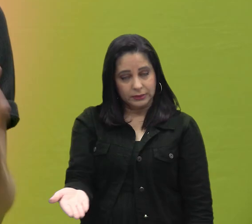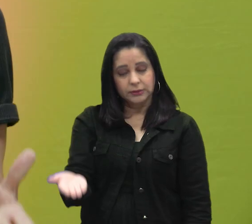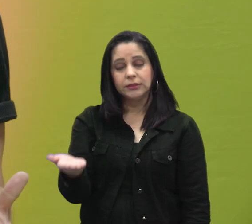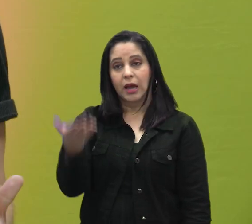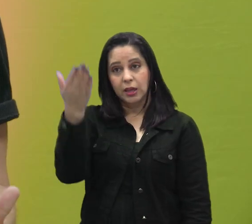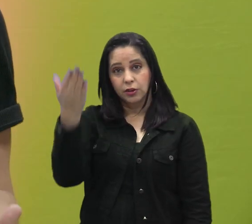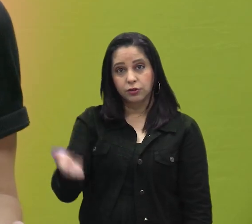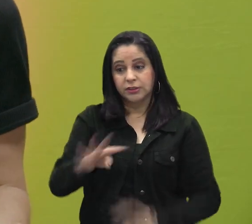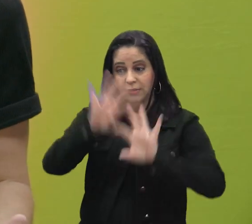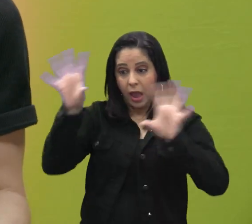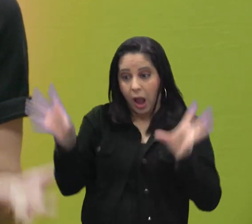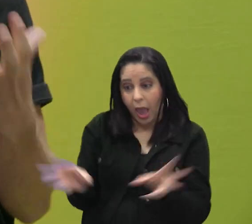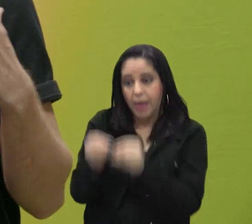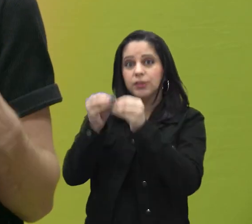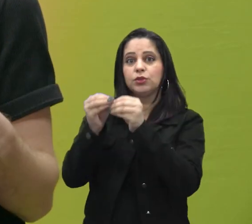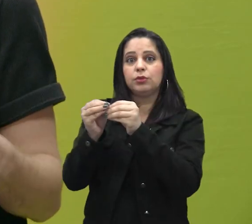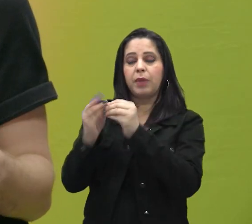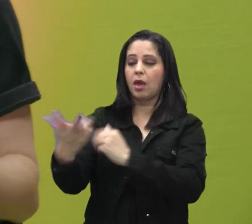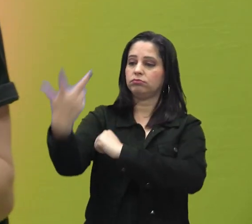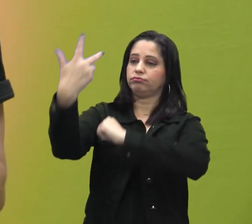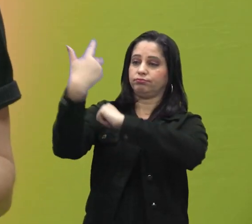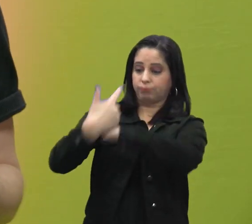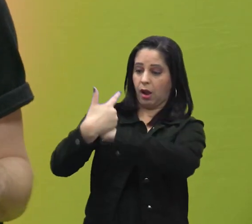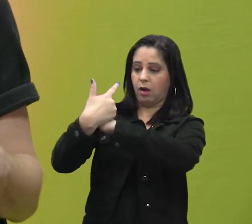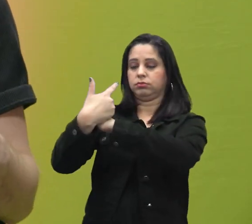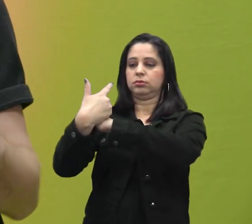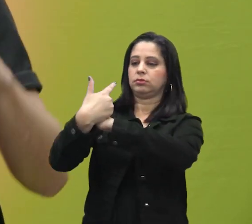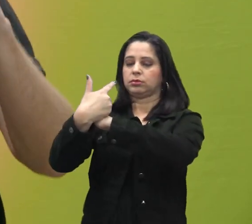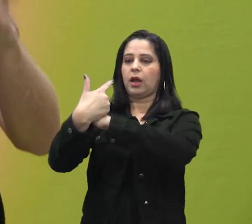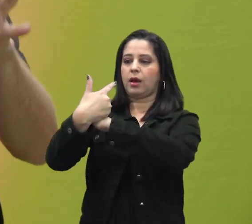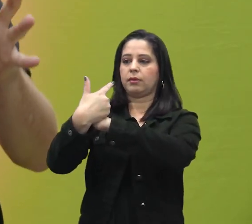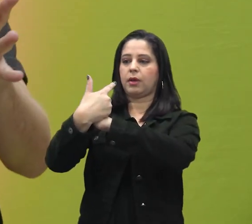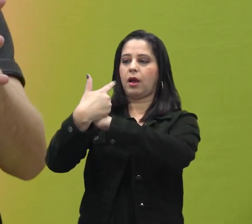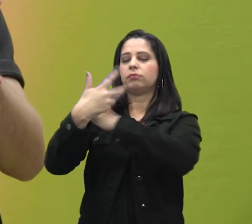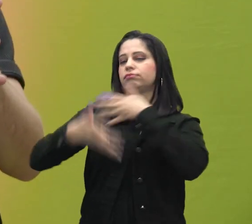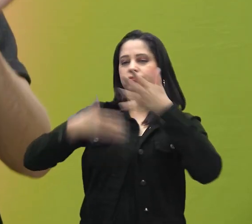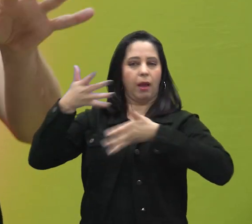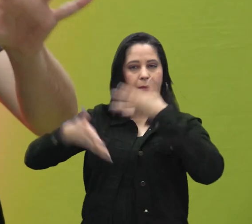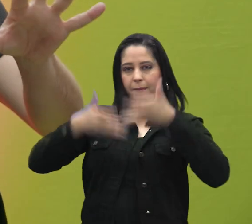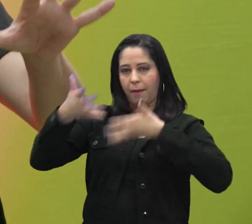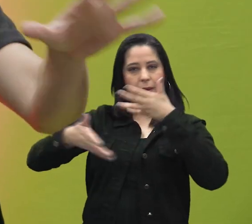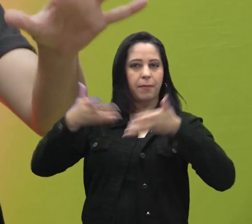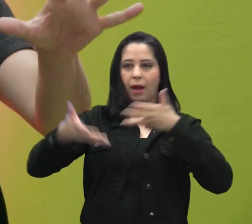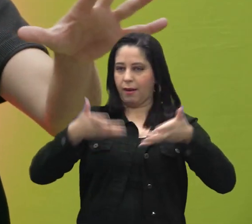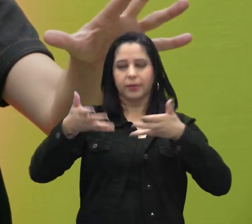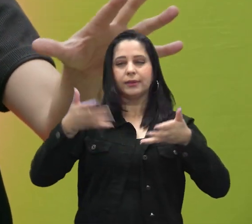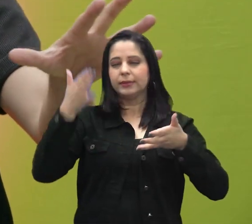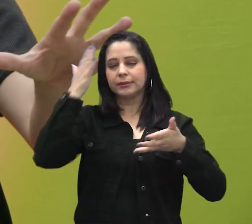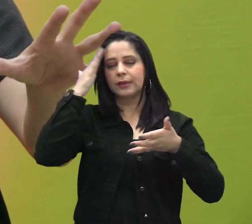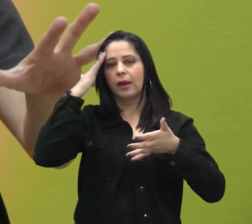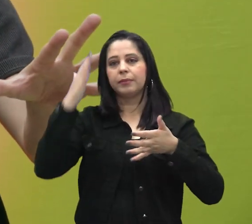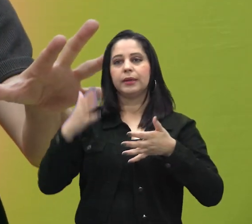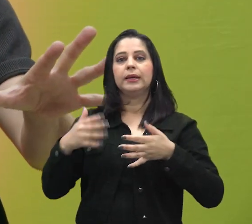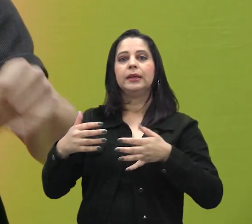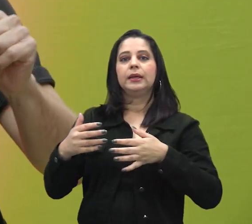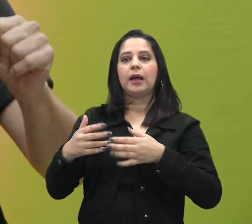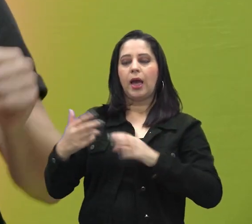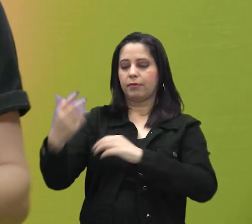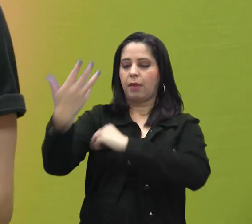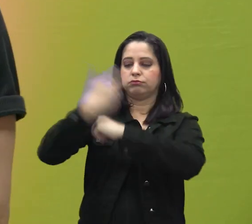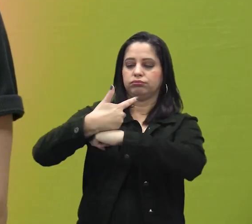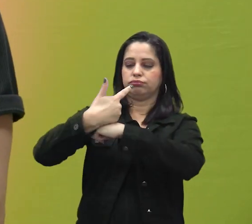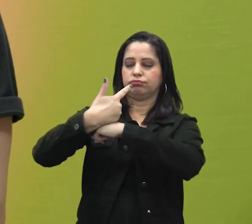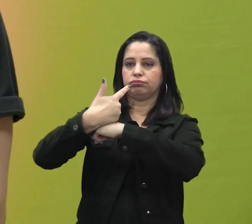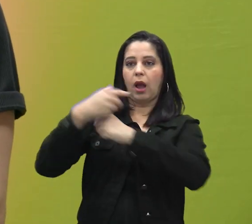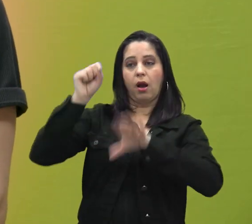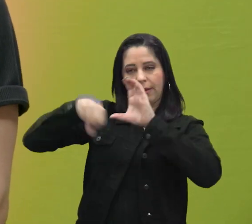só de 2 minutos e meio. Você vai fazer esse texto e como se você estivesse falando pros Mamonas, como se os caras estivessem na tua frente. E grava